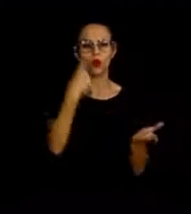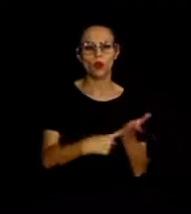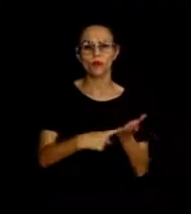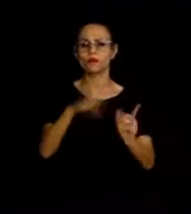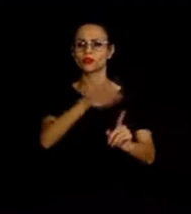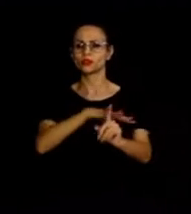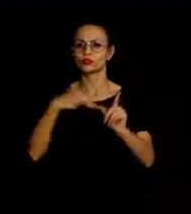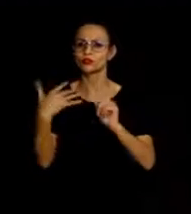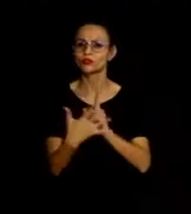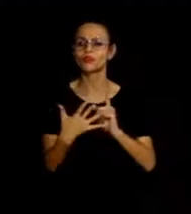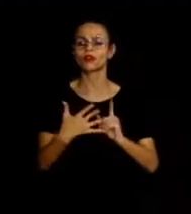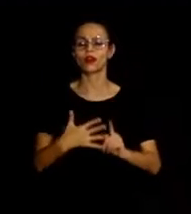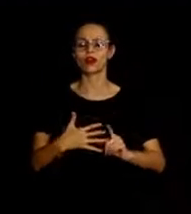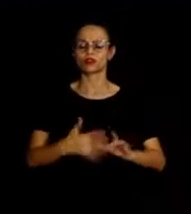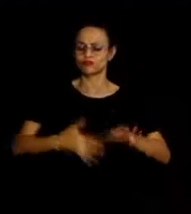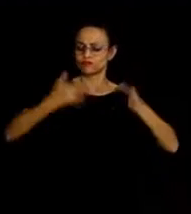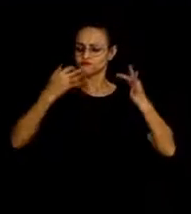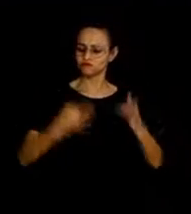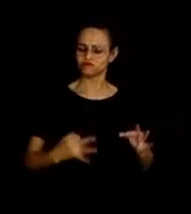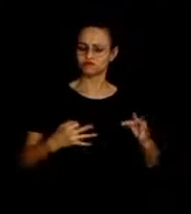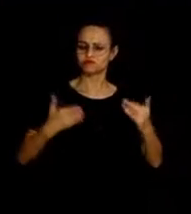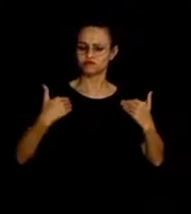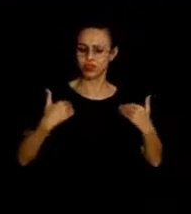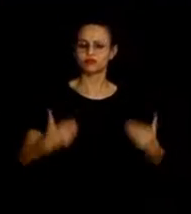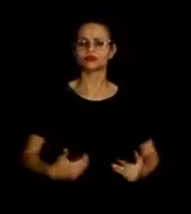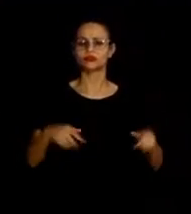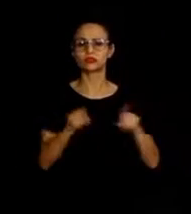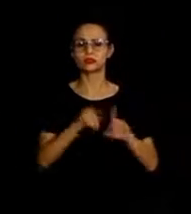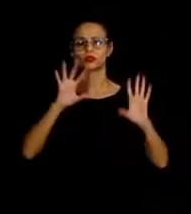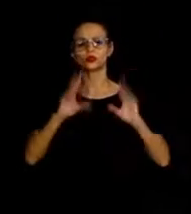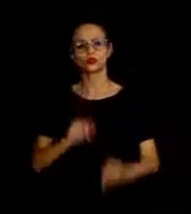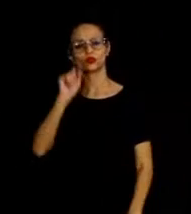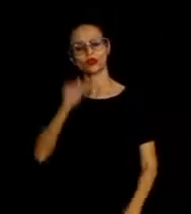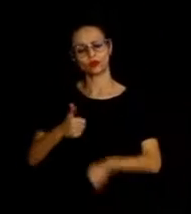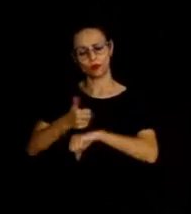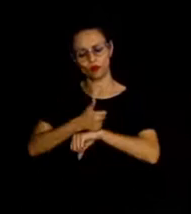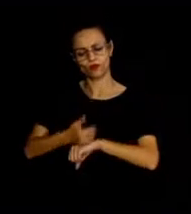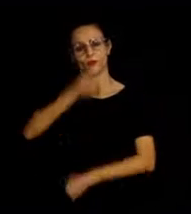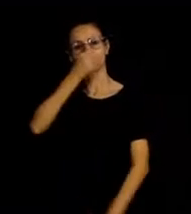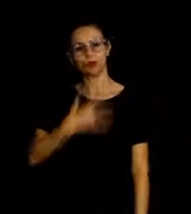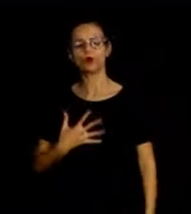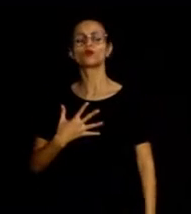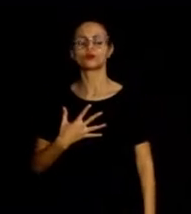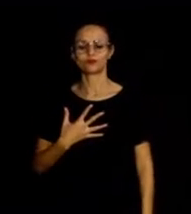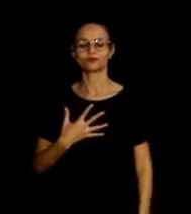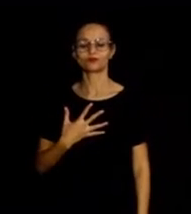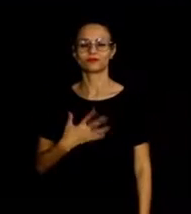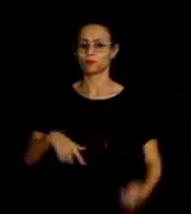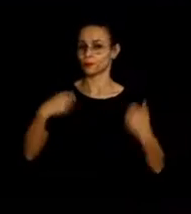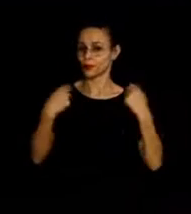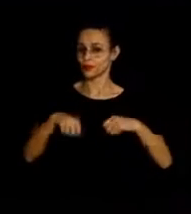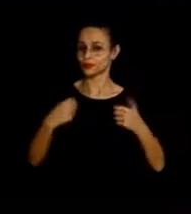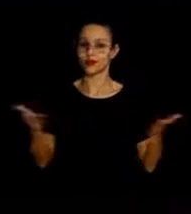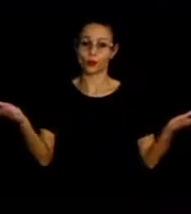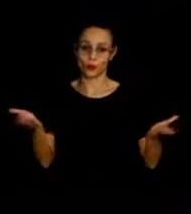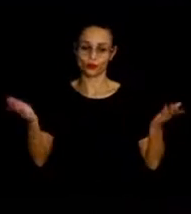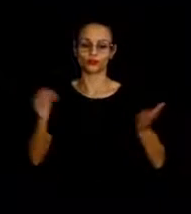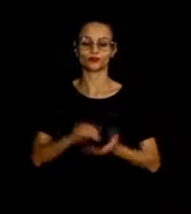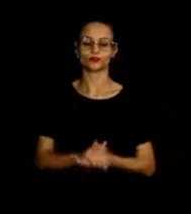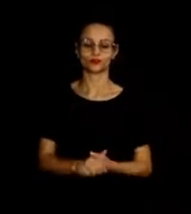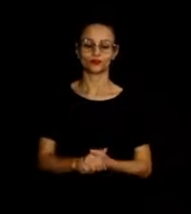com a sociedade a honestidade tudo aquilo que um bom profissional uma boa profissional precisa